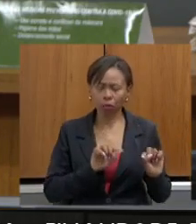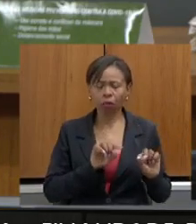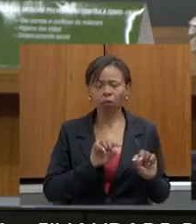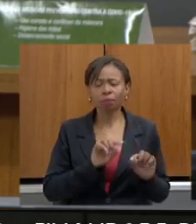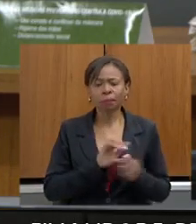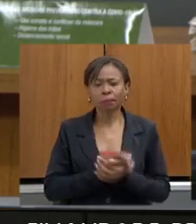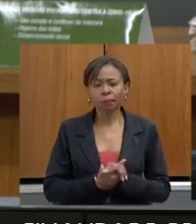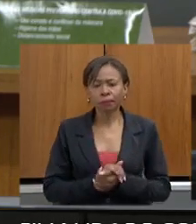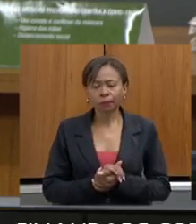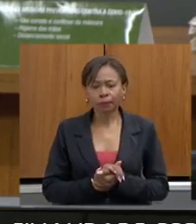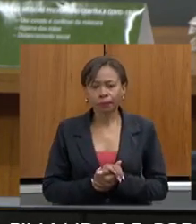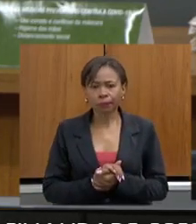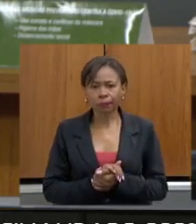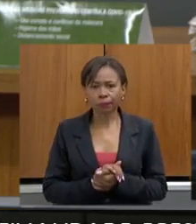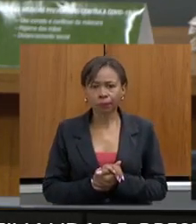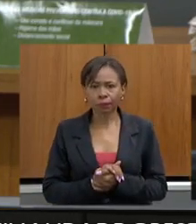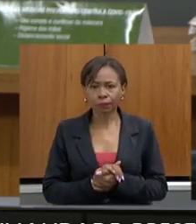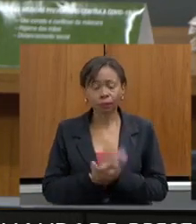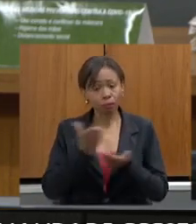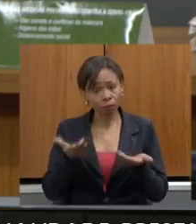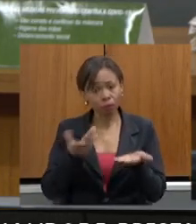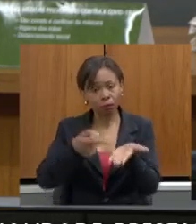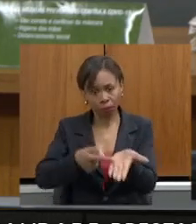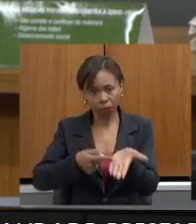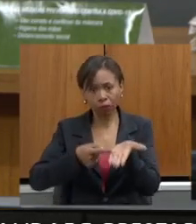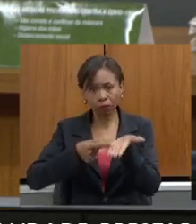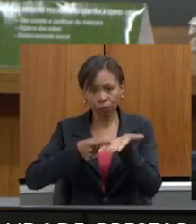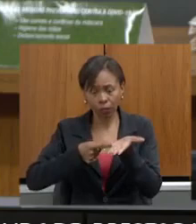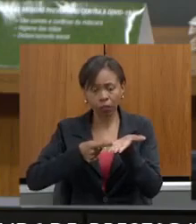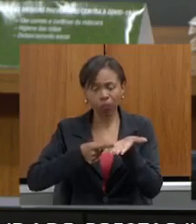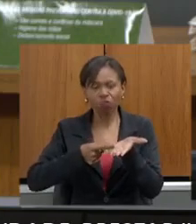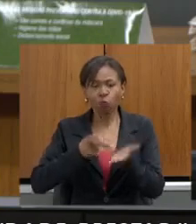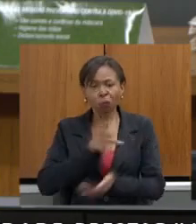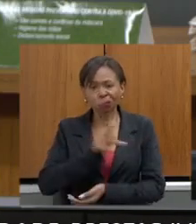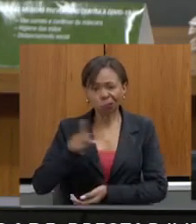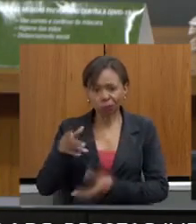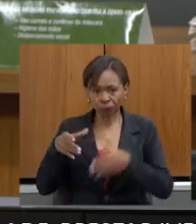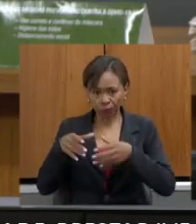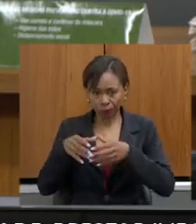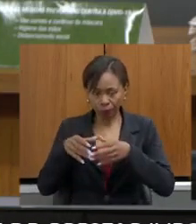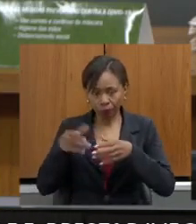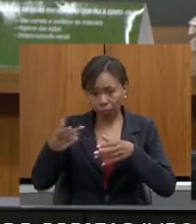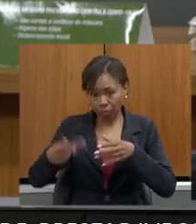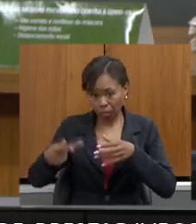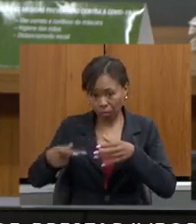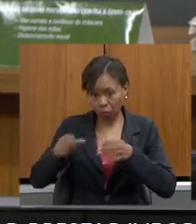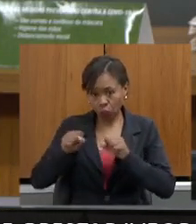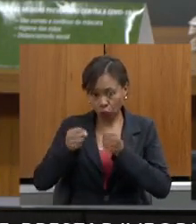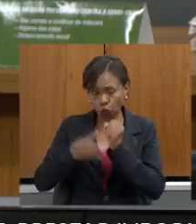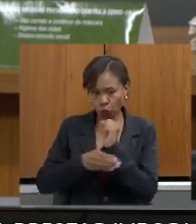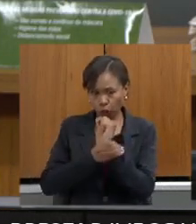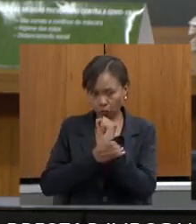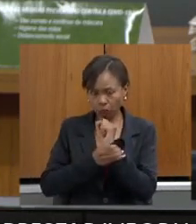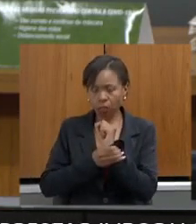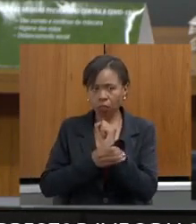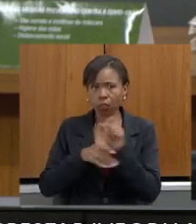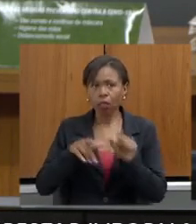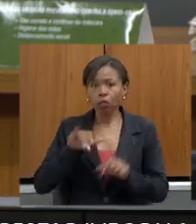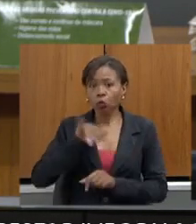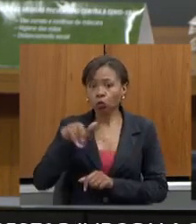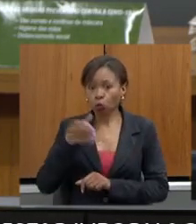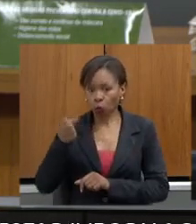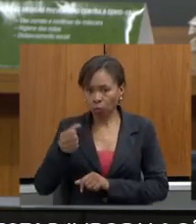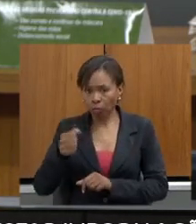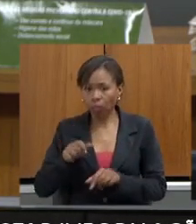em andamento fica aqui o convite ao presidente da Comissão de Segurança Pública Deputado João Leite acho que a deputada